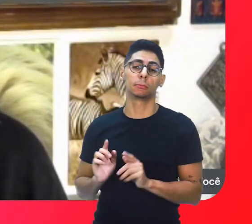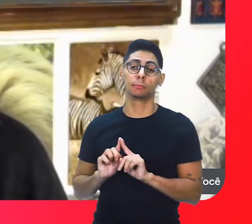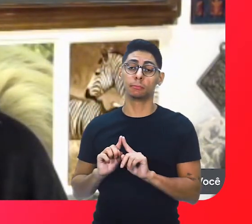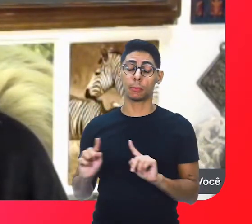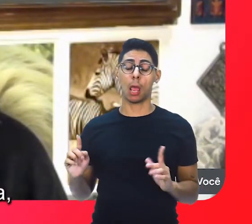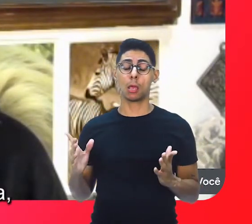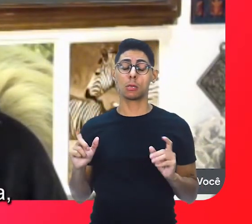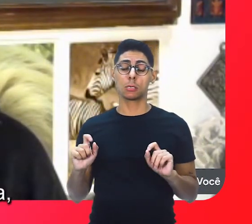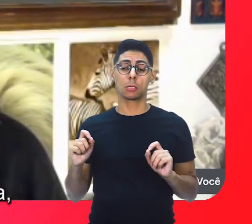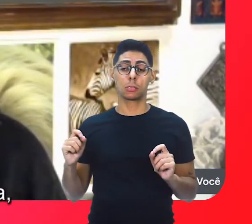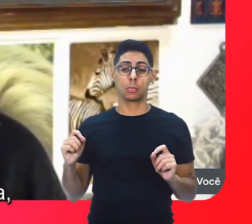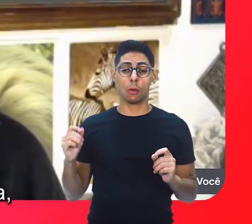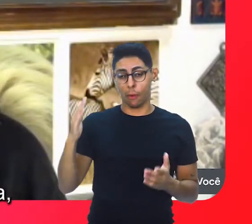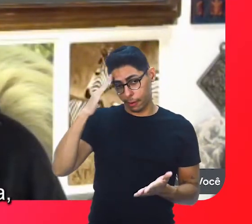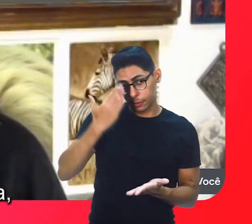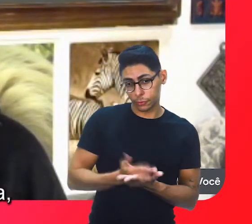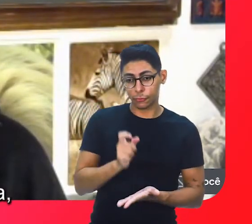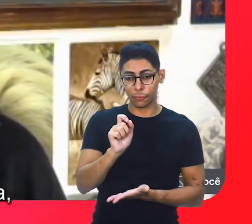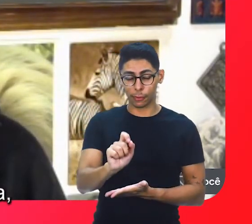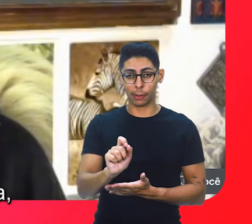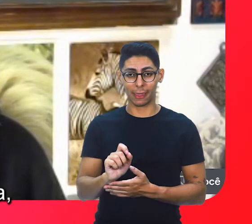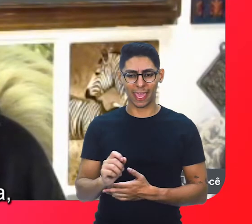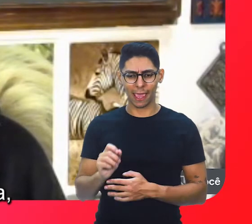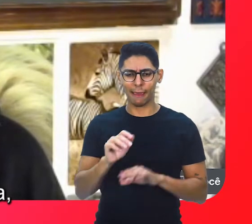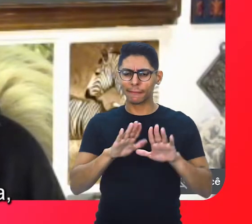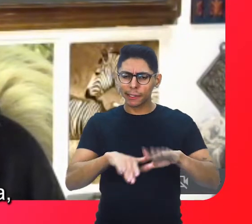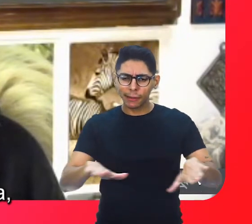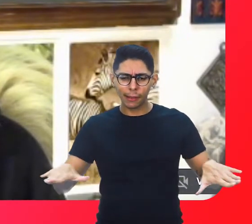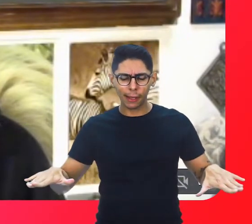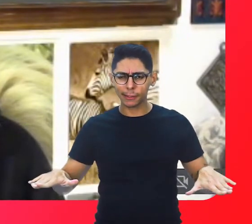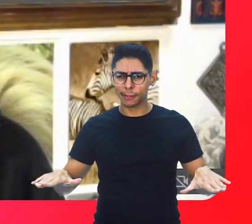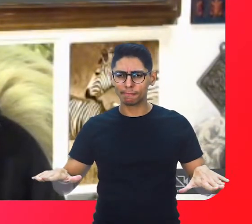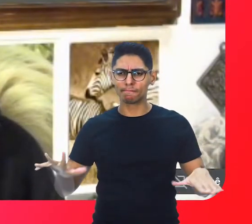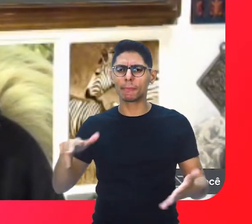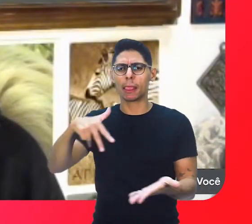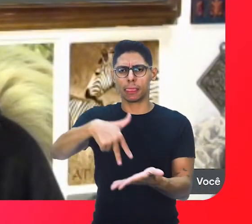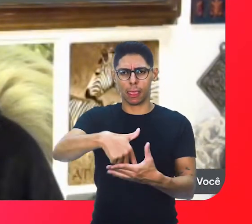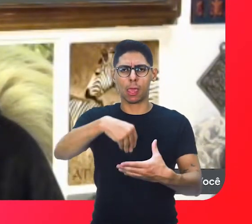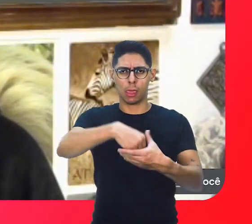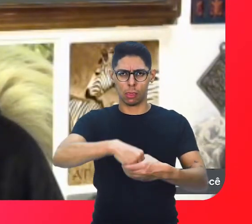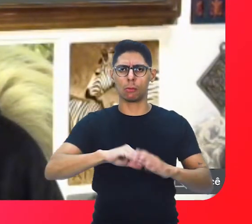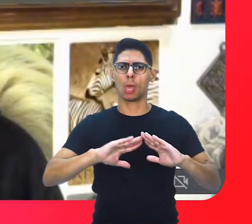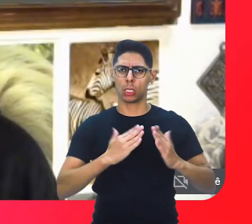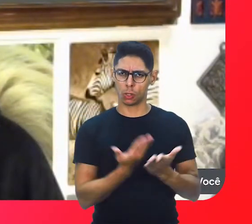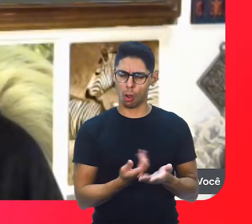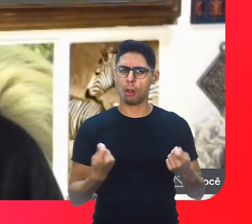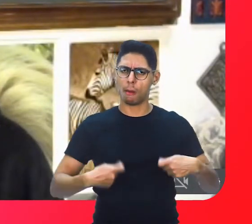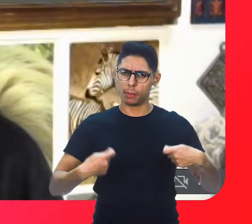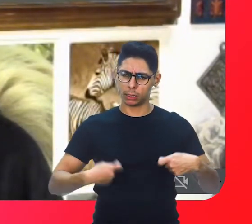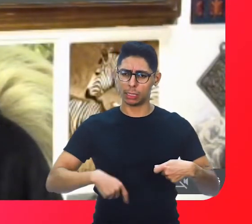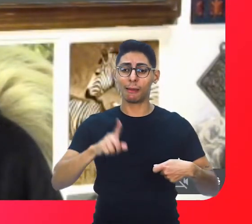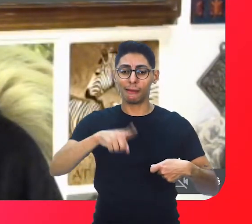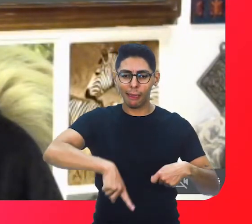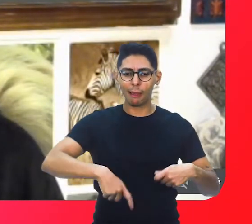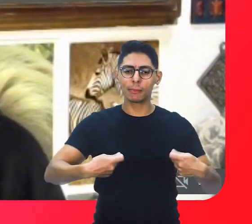que lugar de qualquer criança é na escola, e essa escola é inclusiva e tem que ser inclusiva, porque